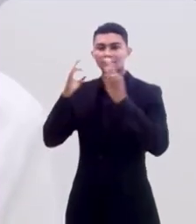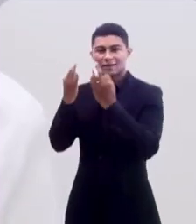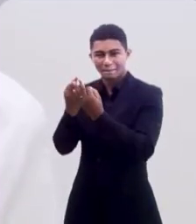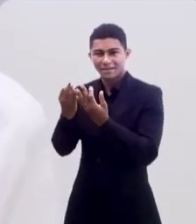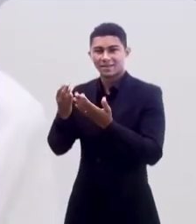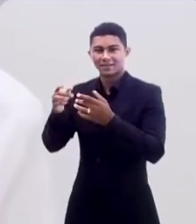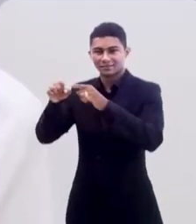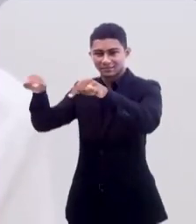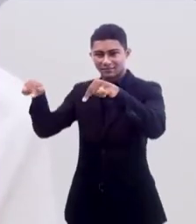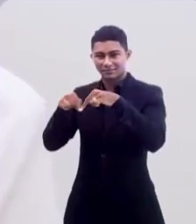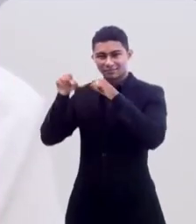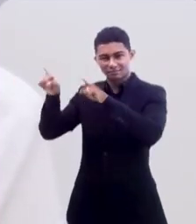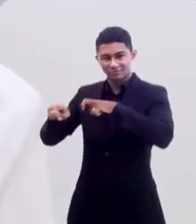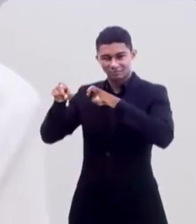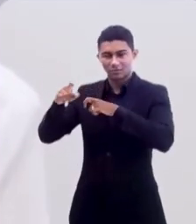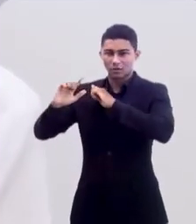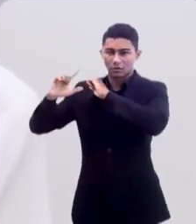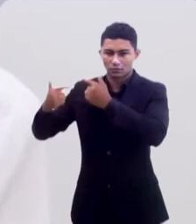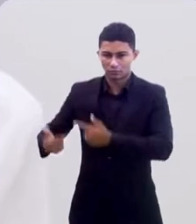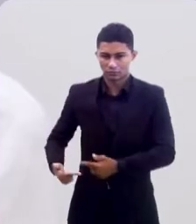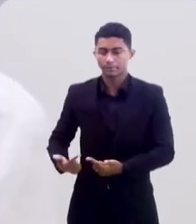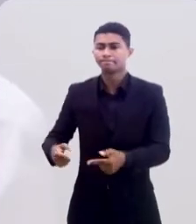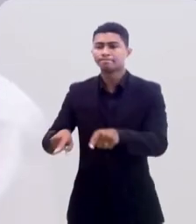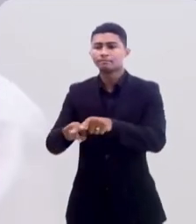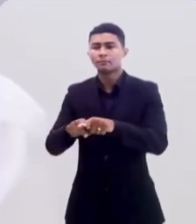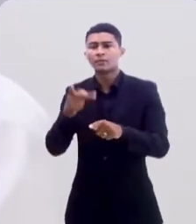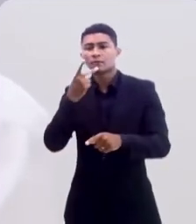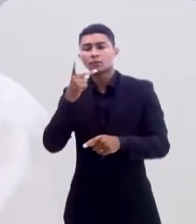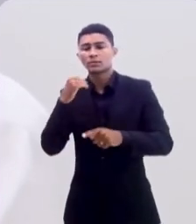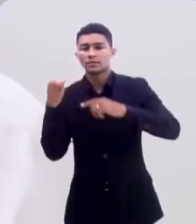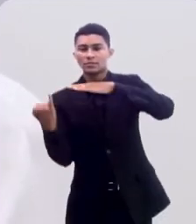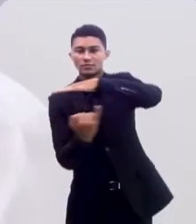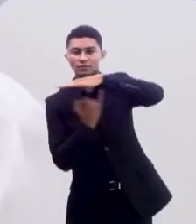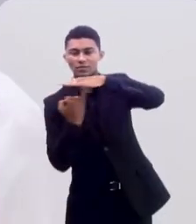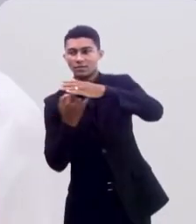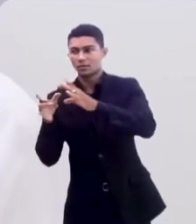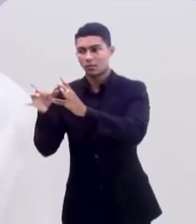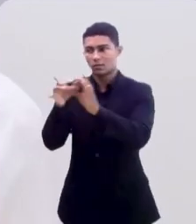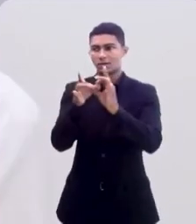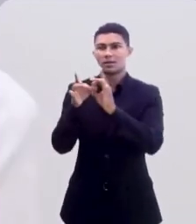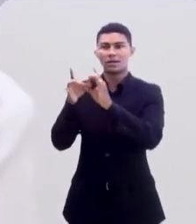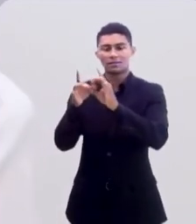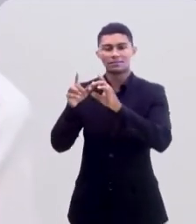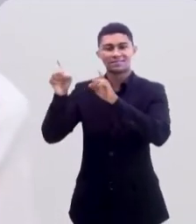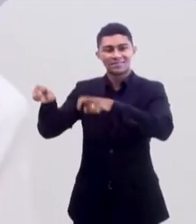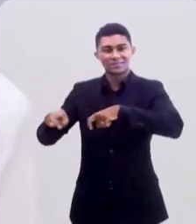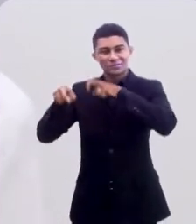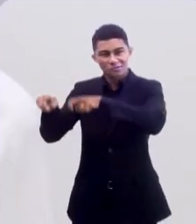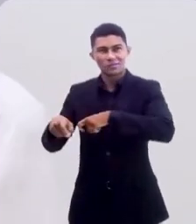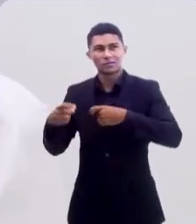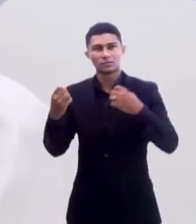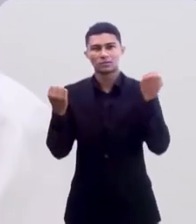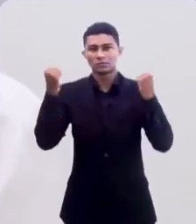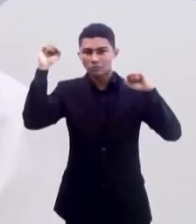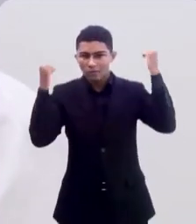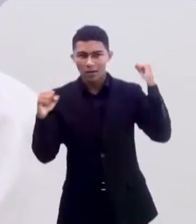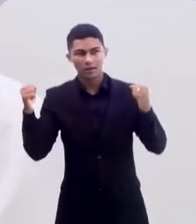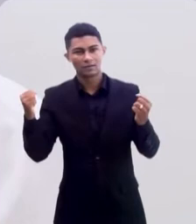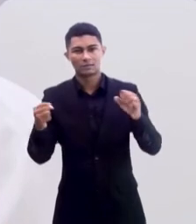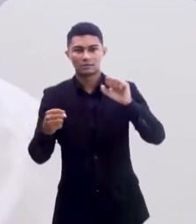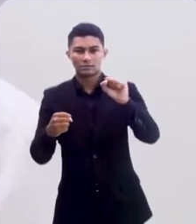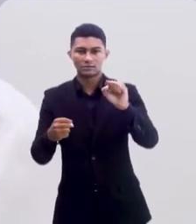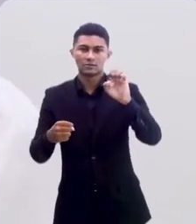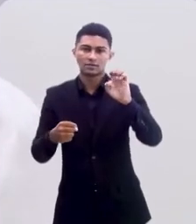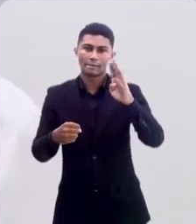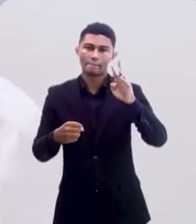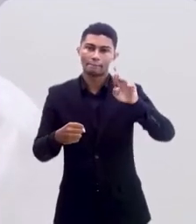das propriedades rurais, falamos também de como a união das instituições, das federações da agricultura, da indústria, com